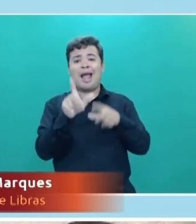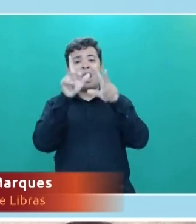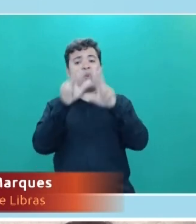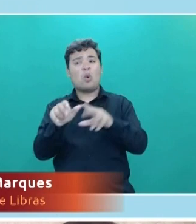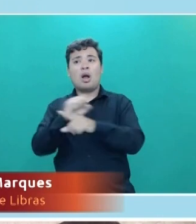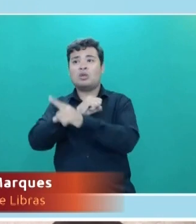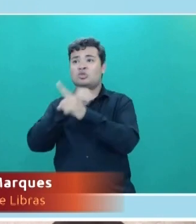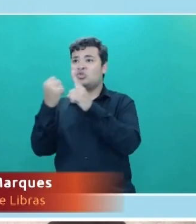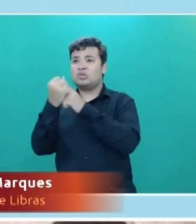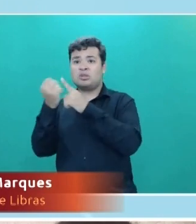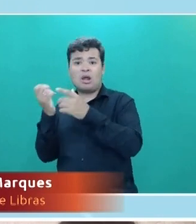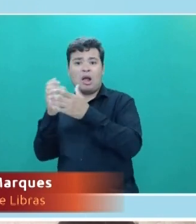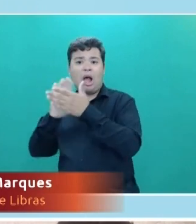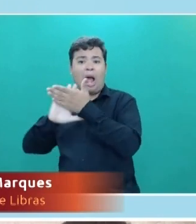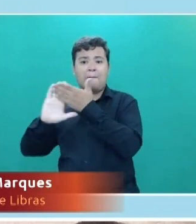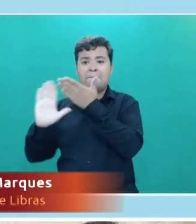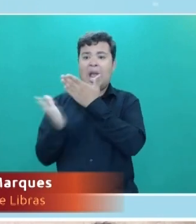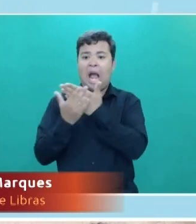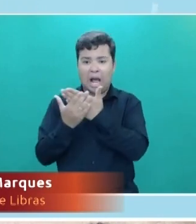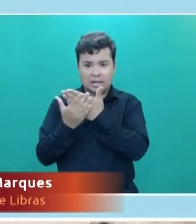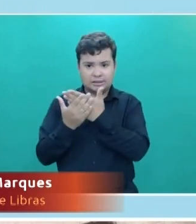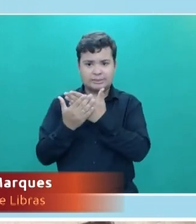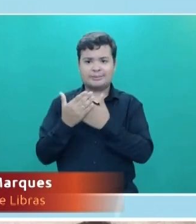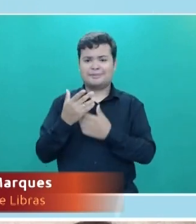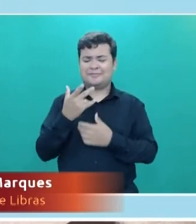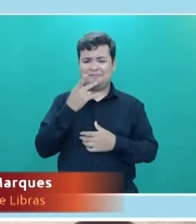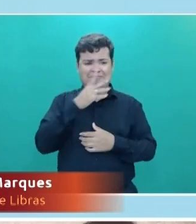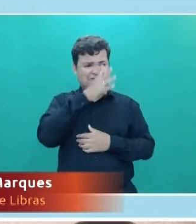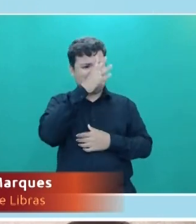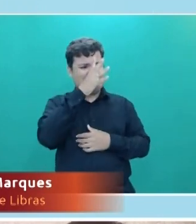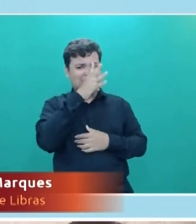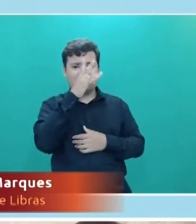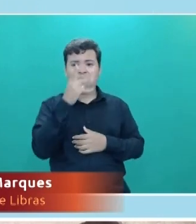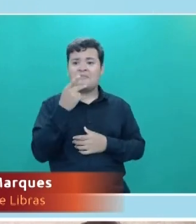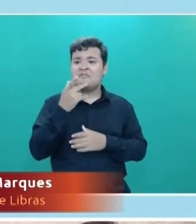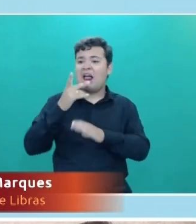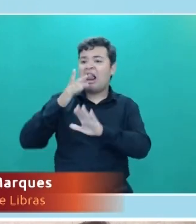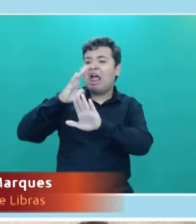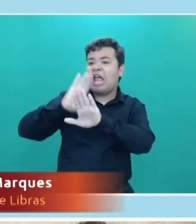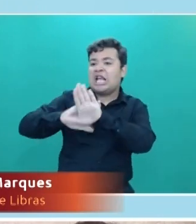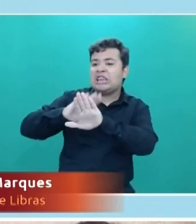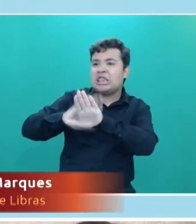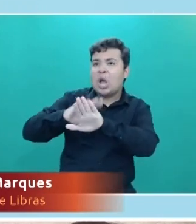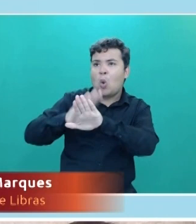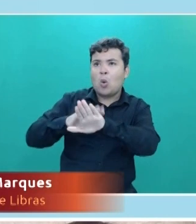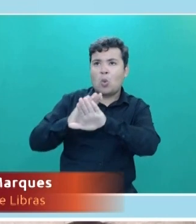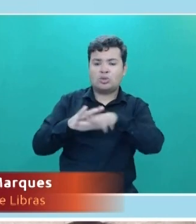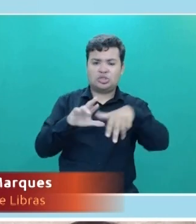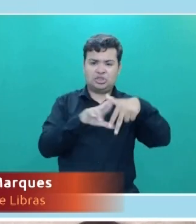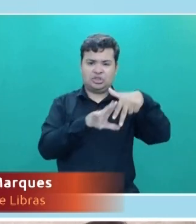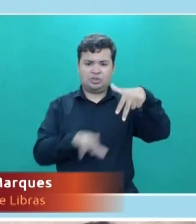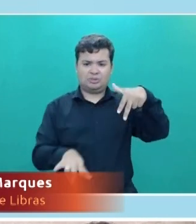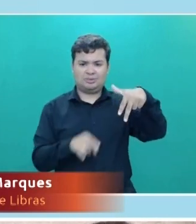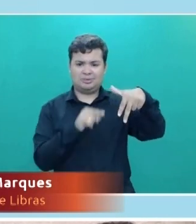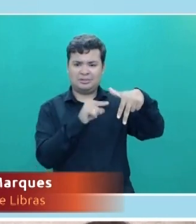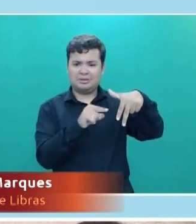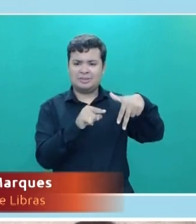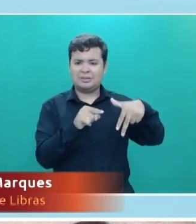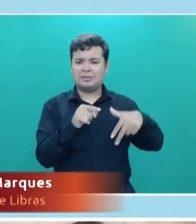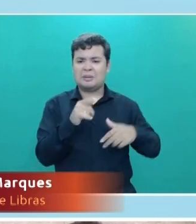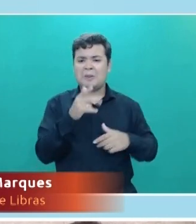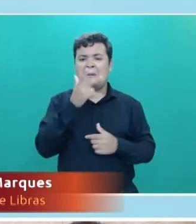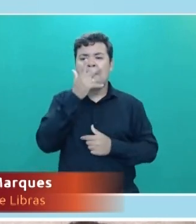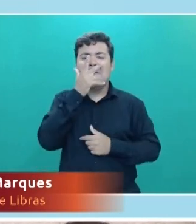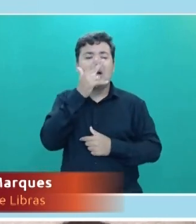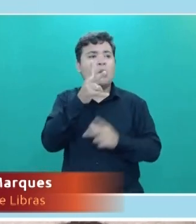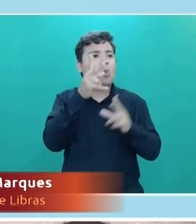sociedade, que é um grande absurdo, né, falar isso, porque chamando de uma ideologia de gênero, como se fosse algo a ser incrustado na cabeça